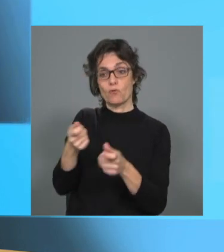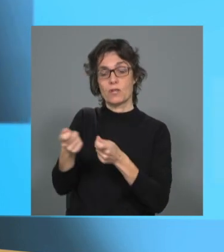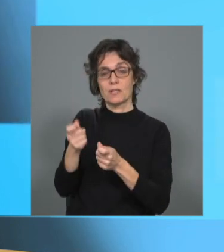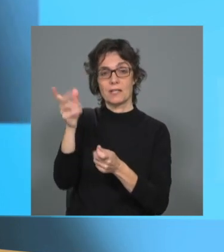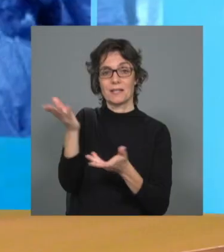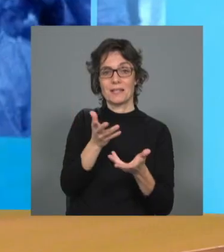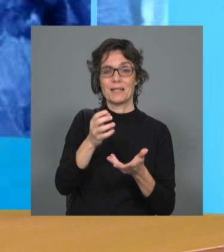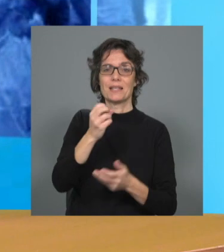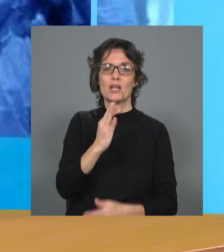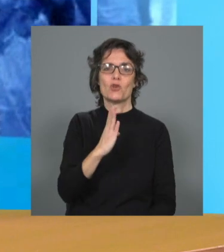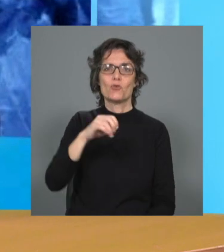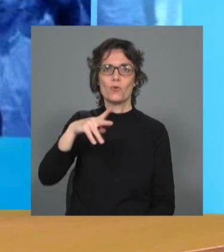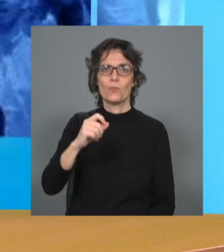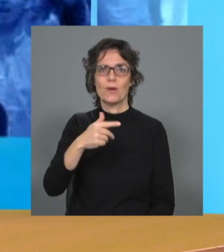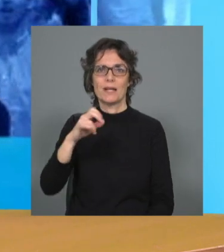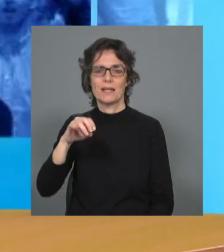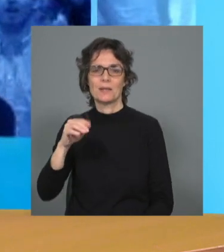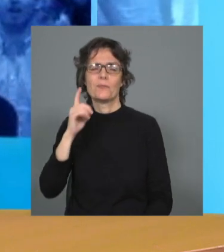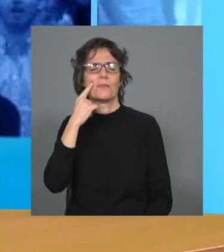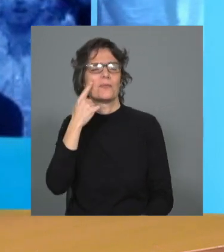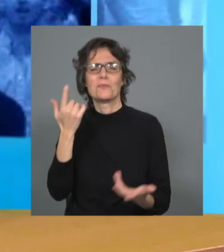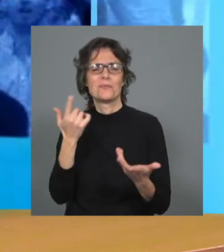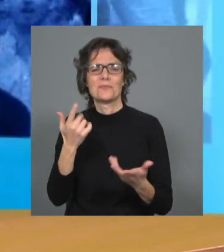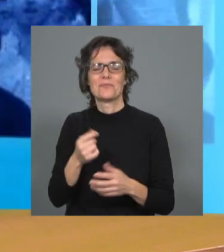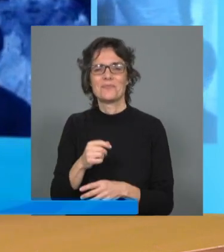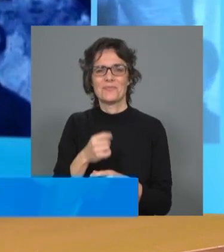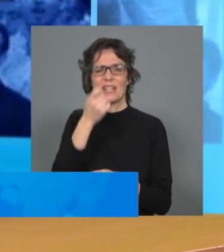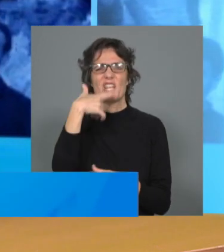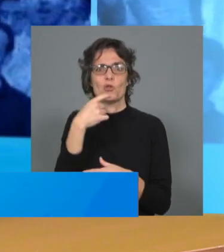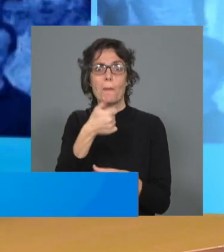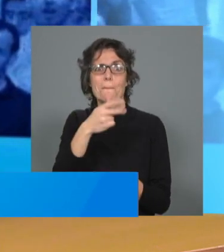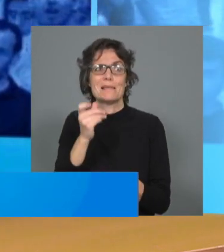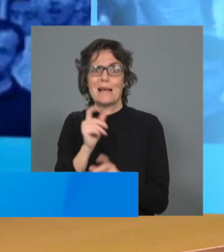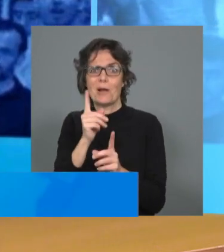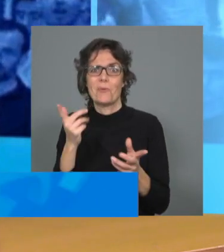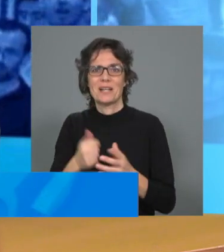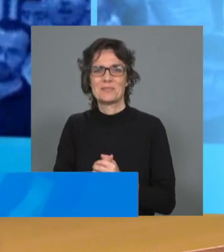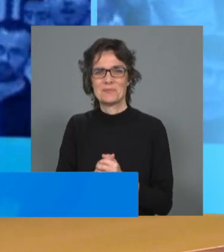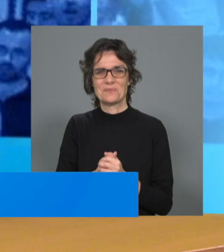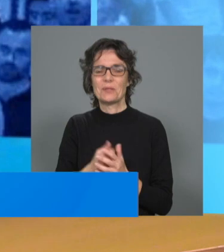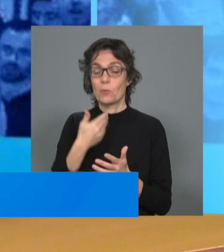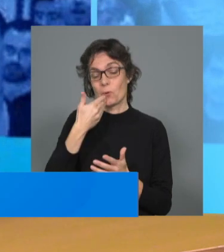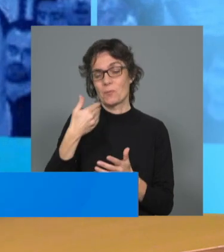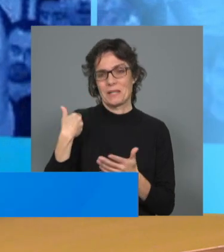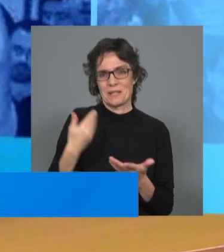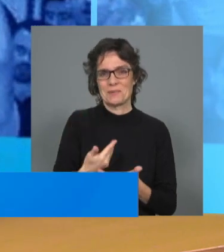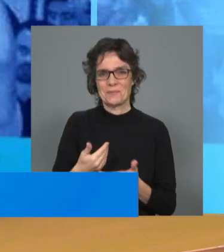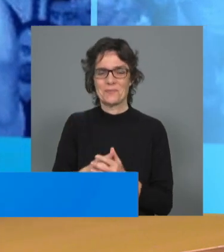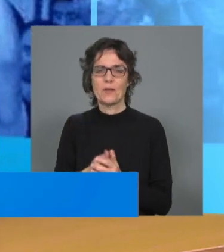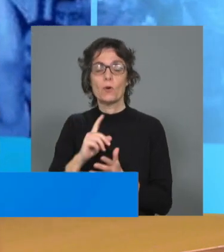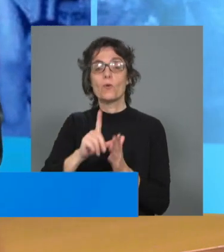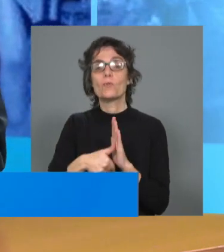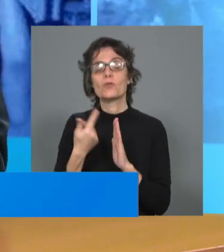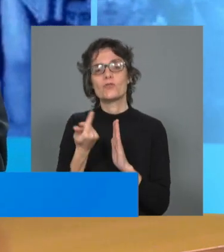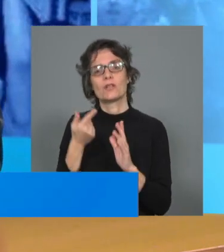história bizarra é esta, então? Bom, muito obrigado pelo convite. Para começar, esta história, como qualquer história e projeto, começa com